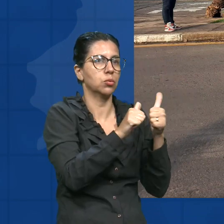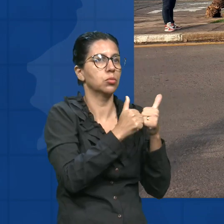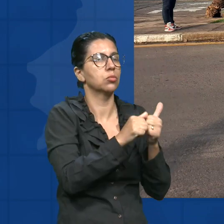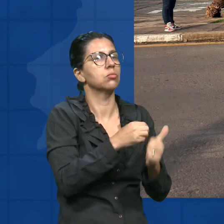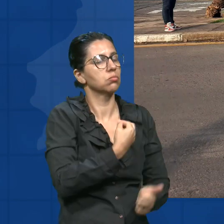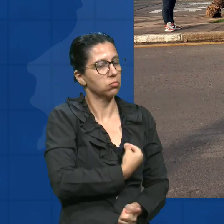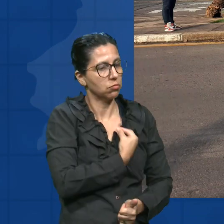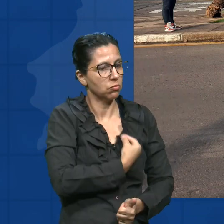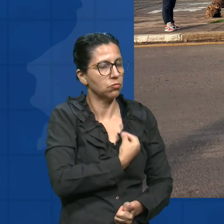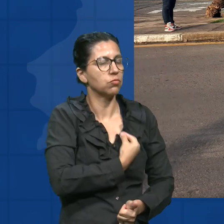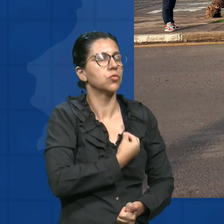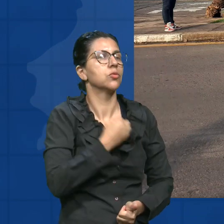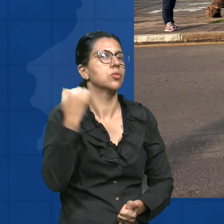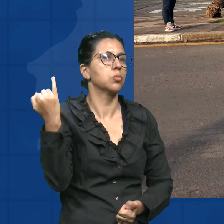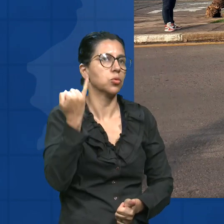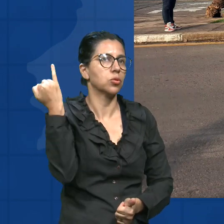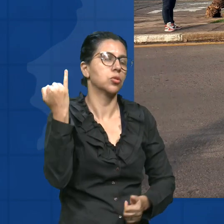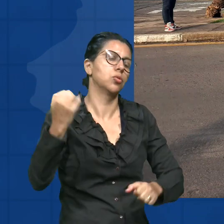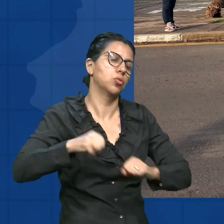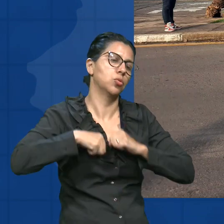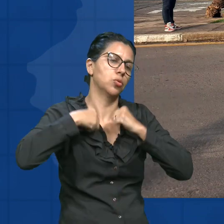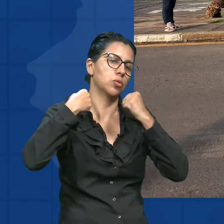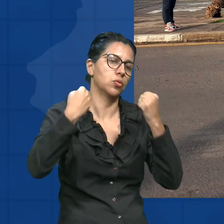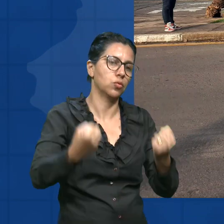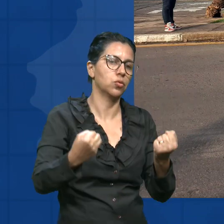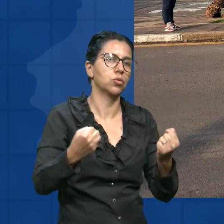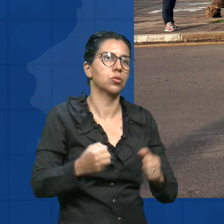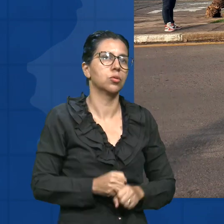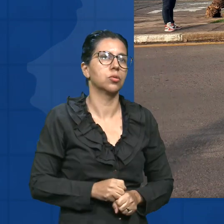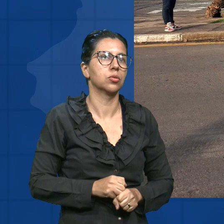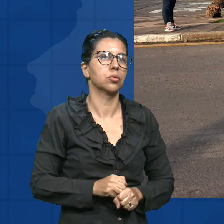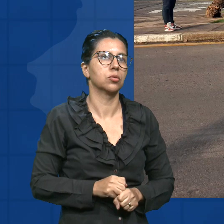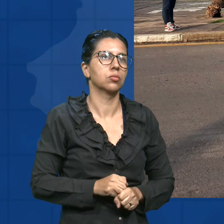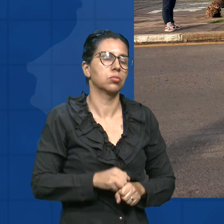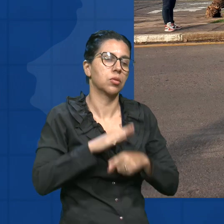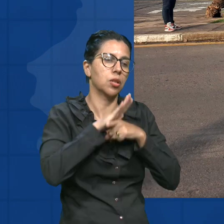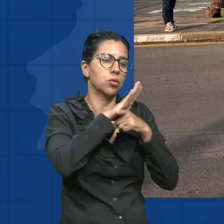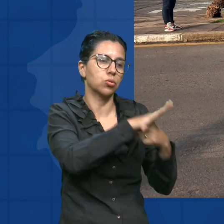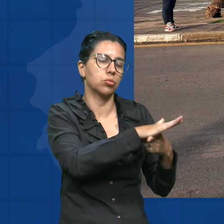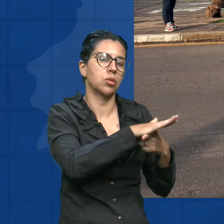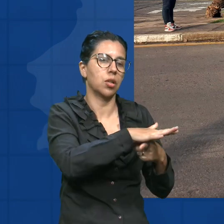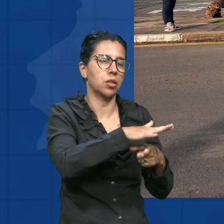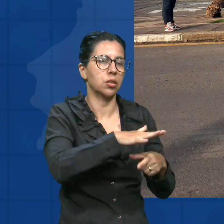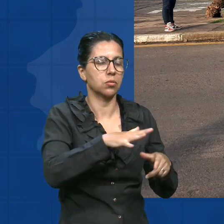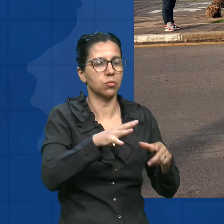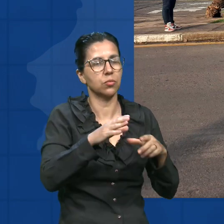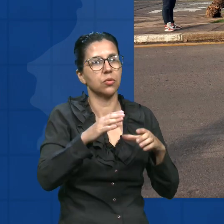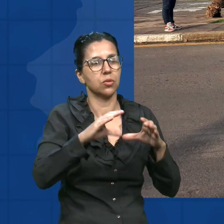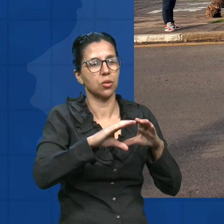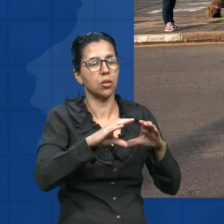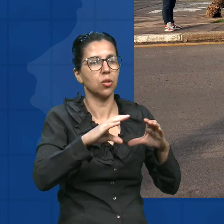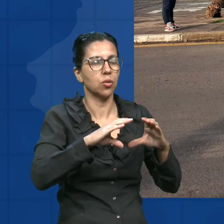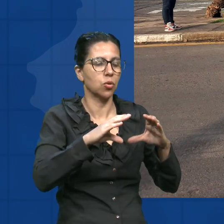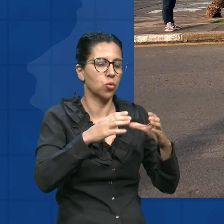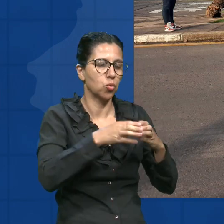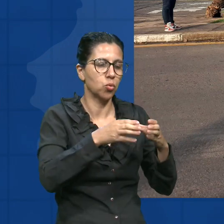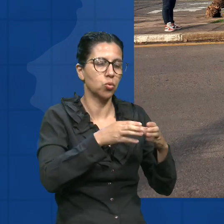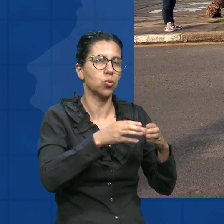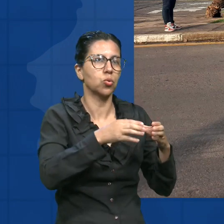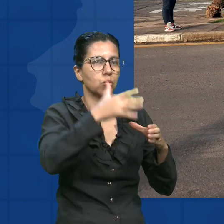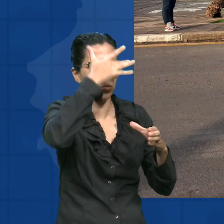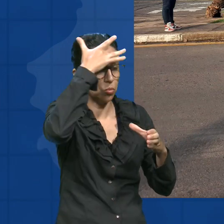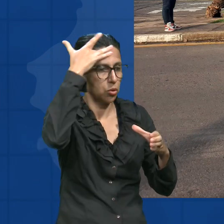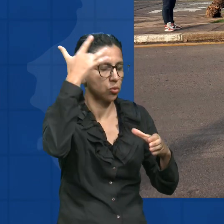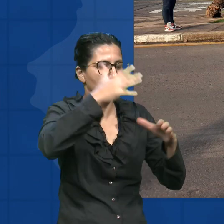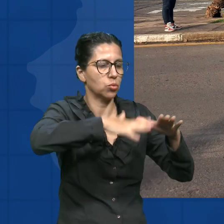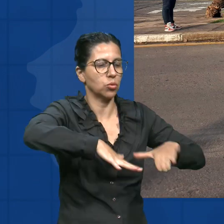que sejam feitos esses esforços e sejam concentrados pelo bem-estar de toda a comunidade e a comodidade, perdão, de todos